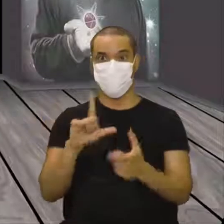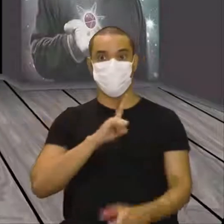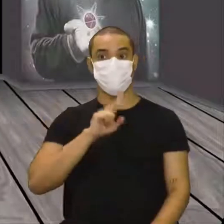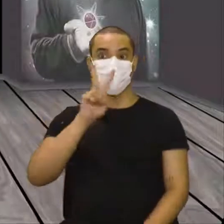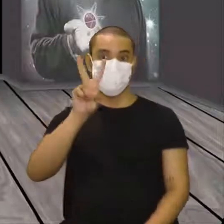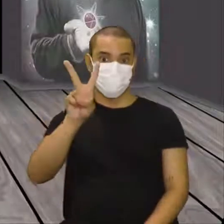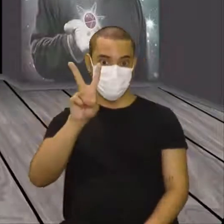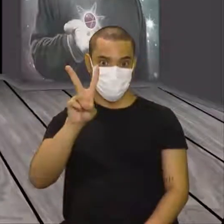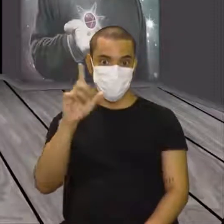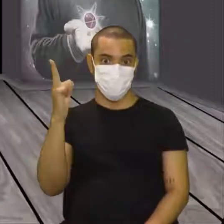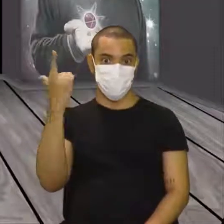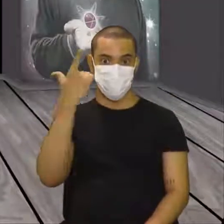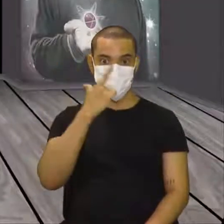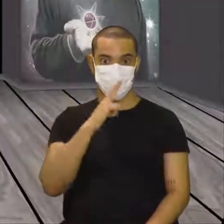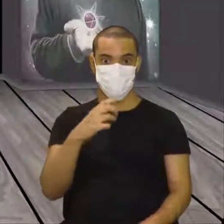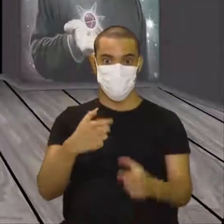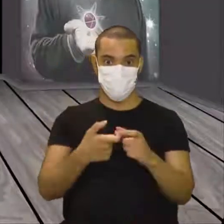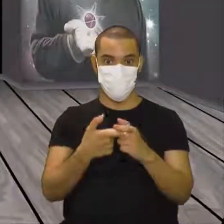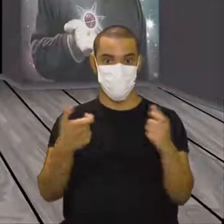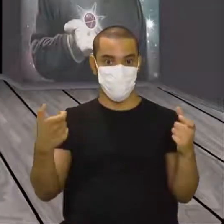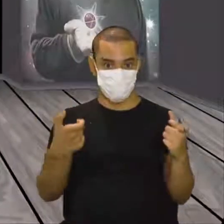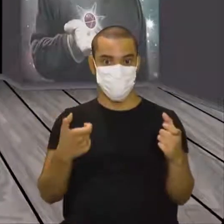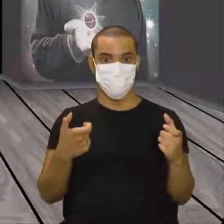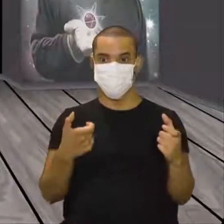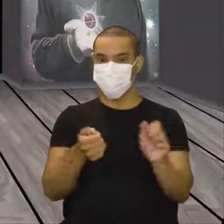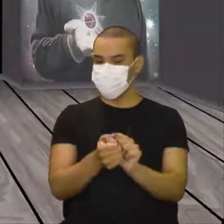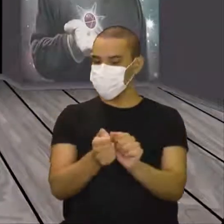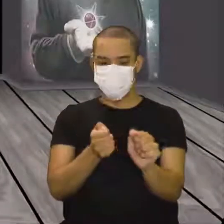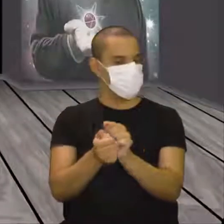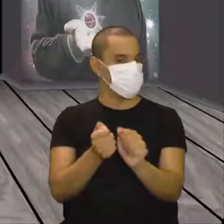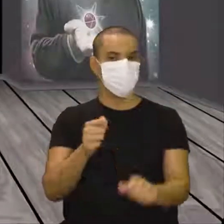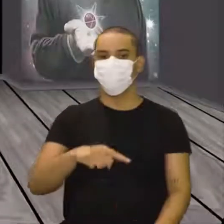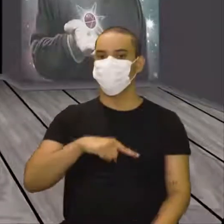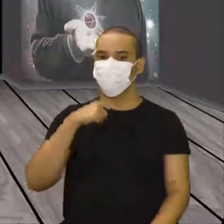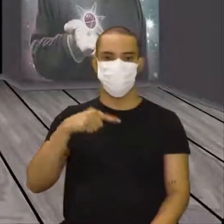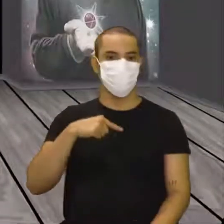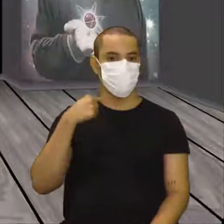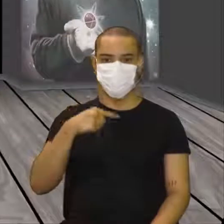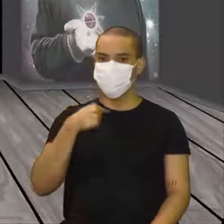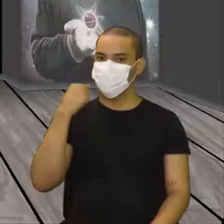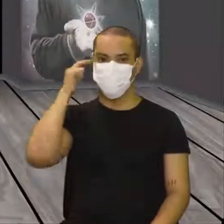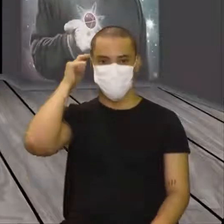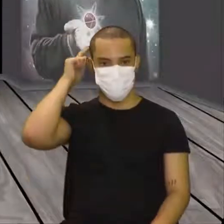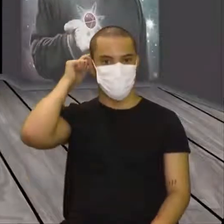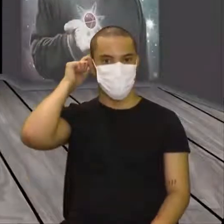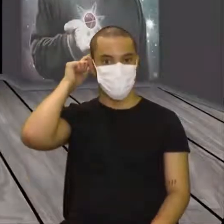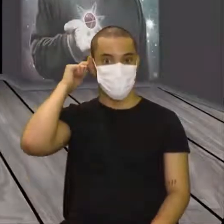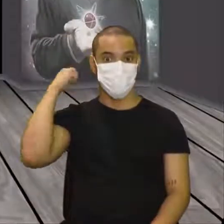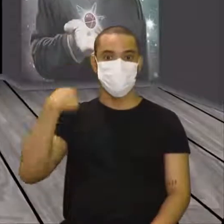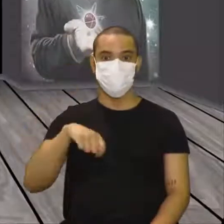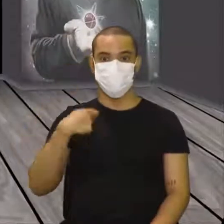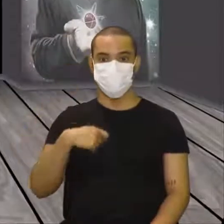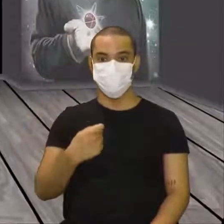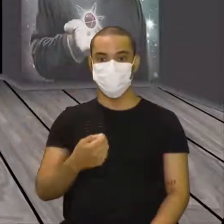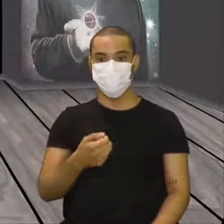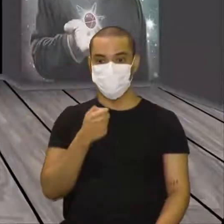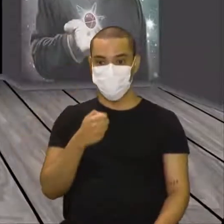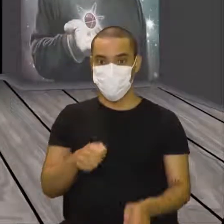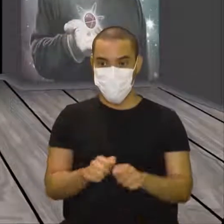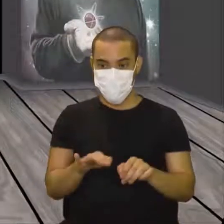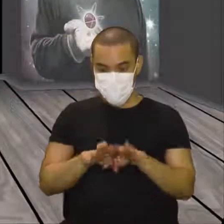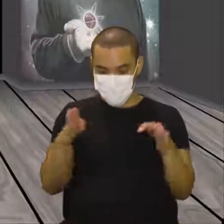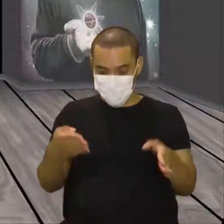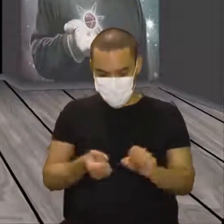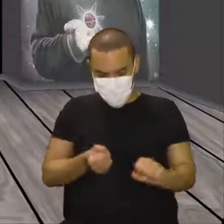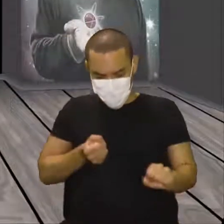para você conseguir separar, você não consegue nem separar aqui, ó. Você tem que colocar, para eu separar, eu tive que colocar na mesa e fazer muita